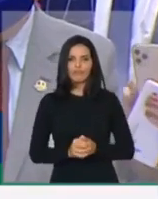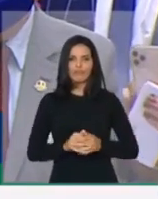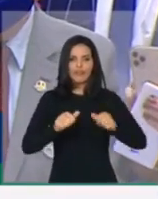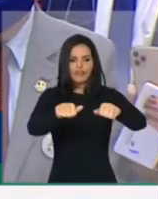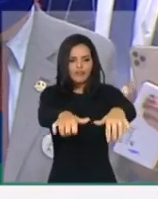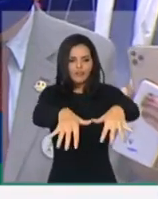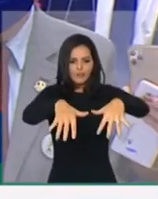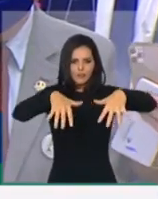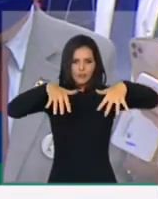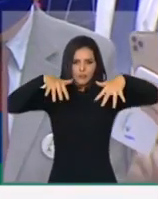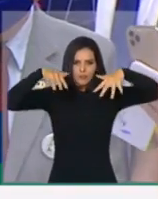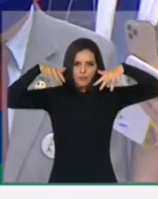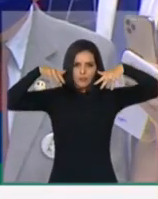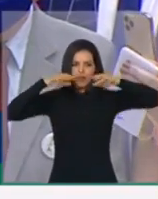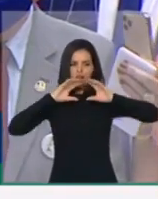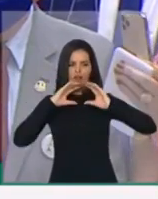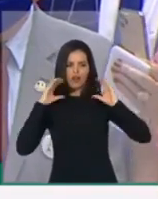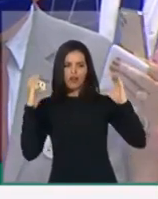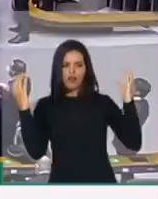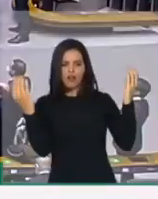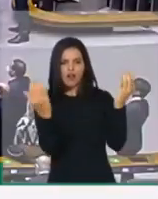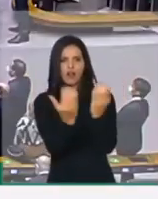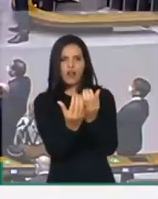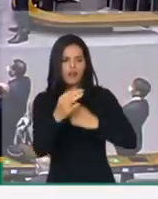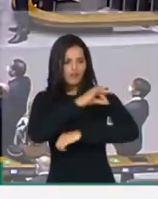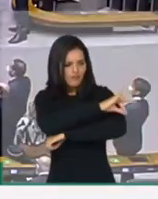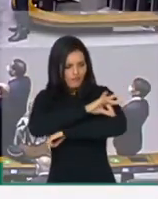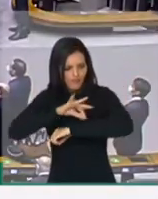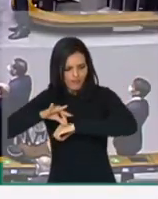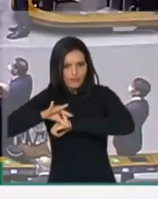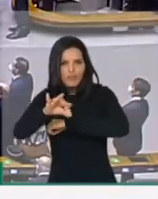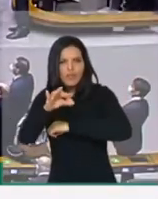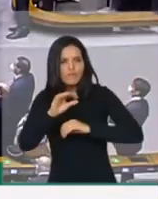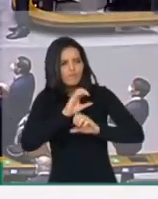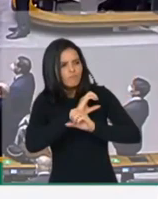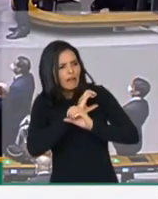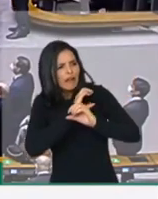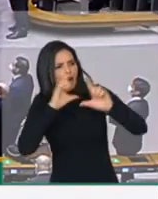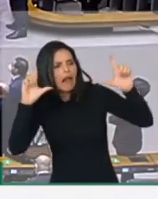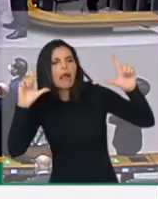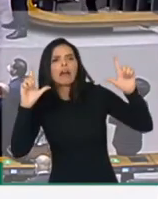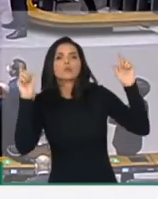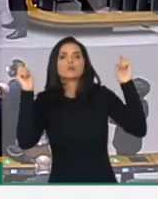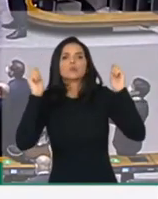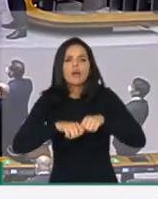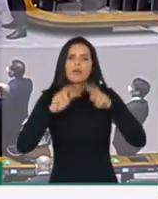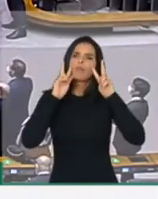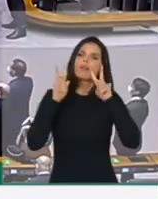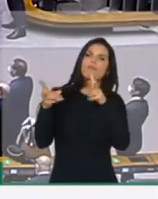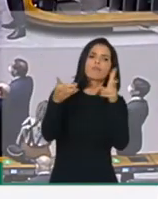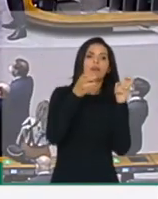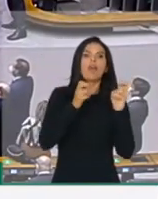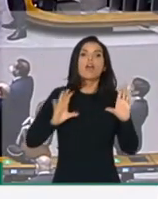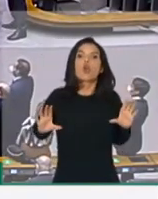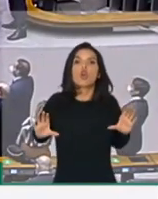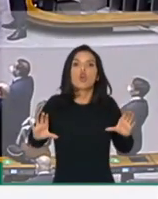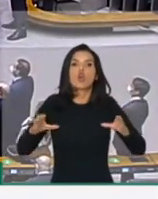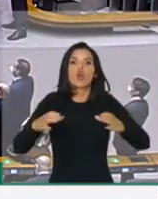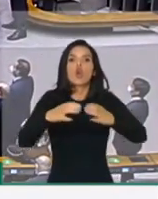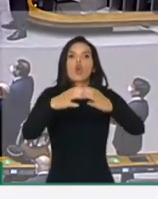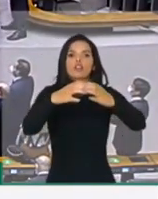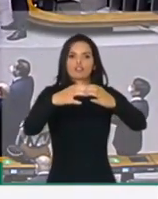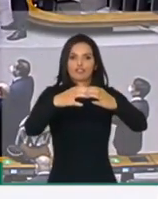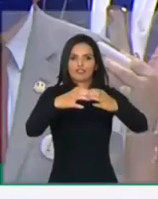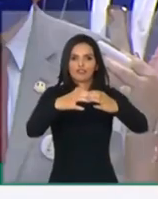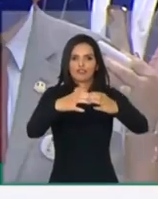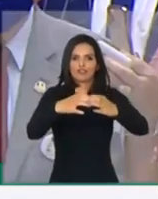casa é clara. A arquitetura é clara. Tudo aqui deve ser coletivo. A direção deve